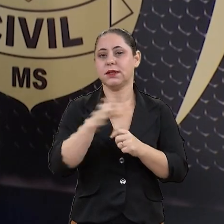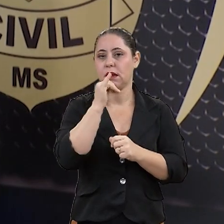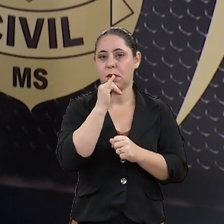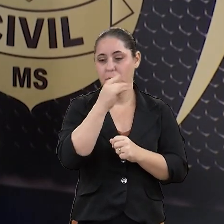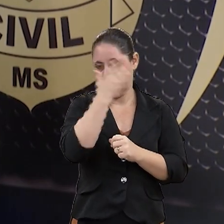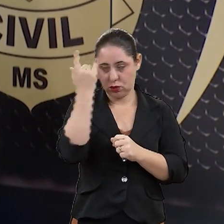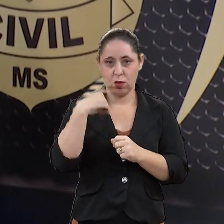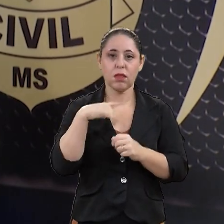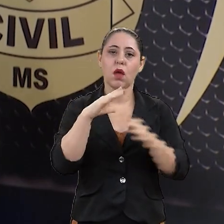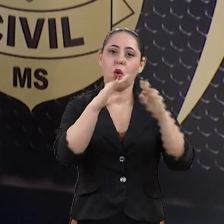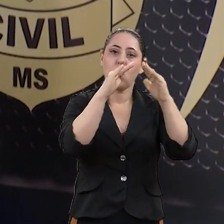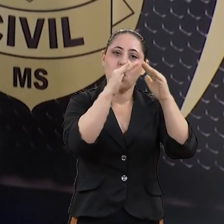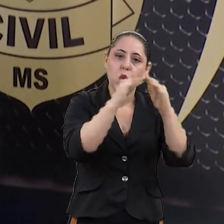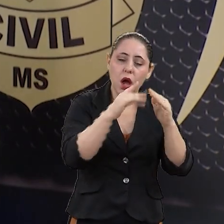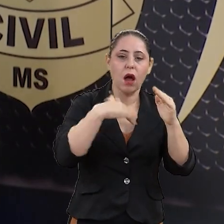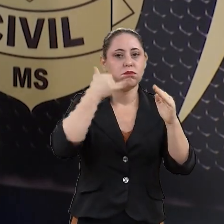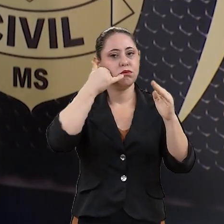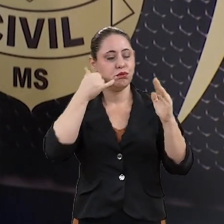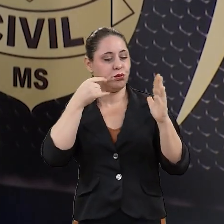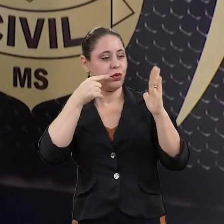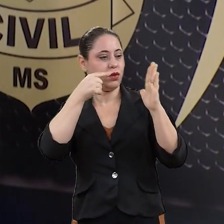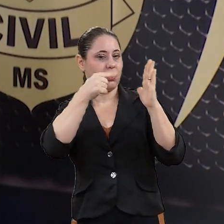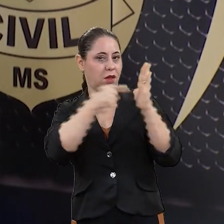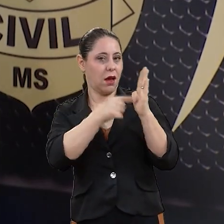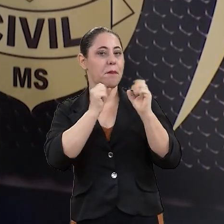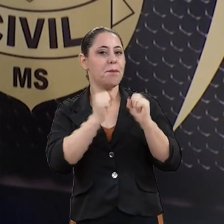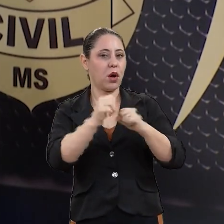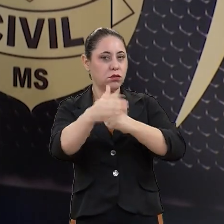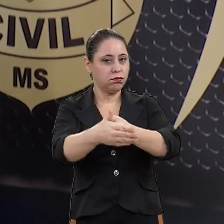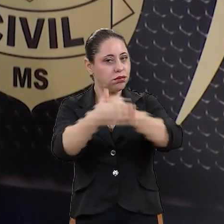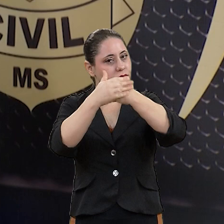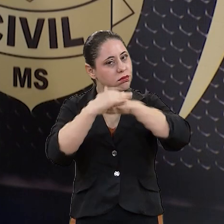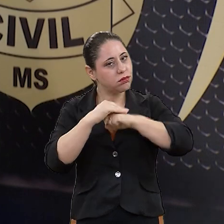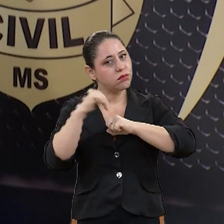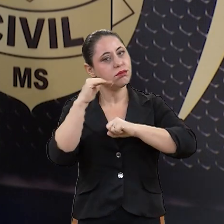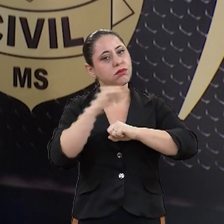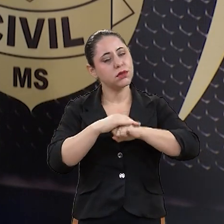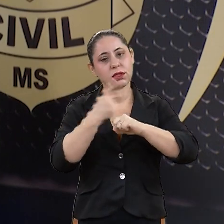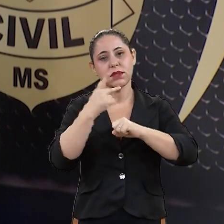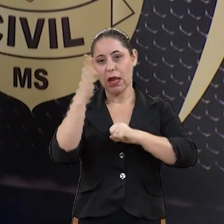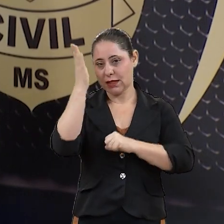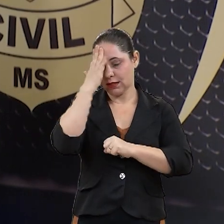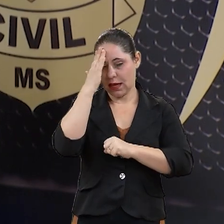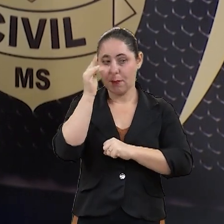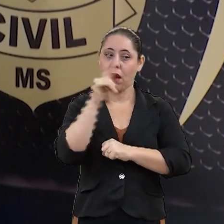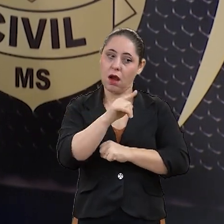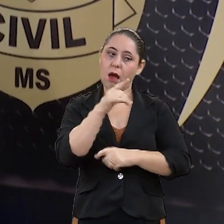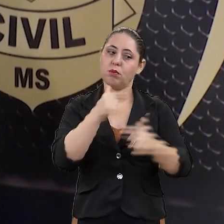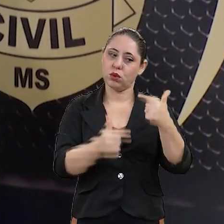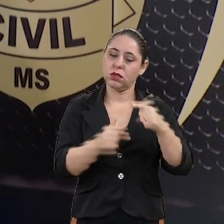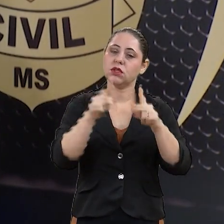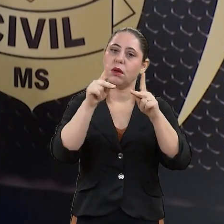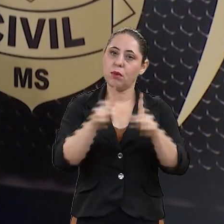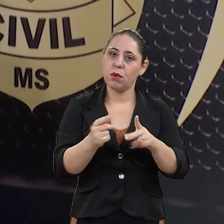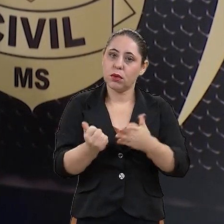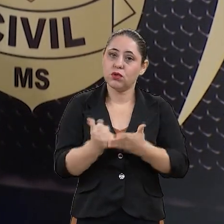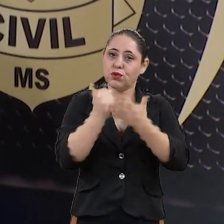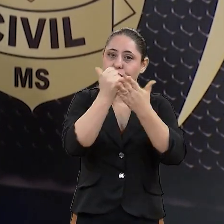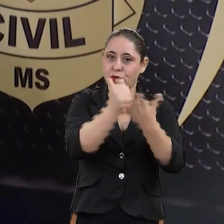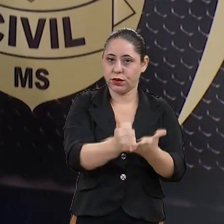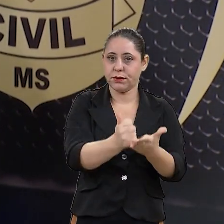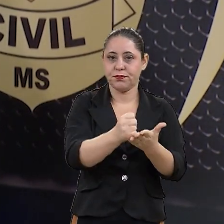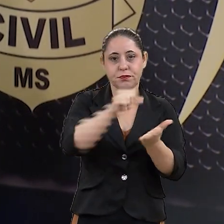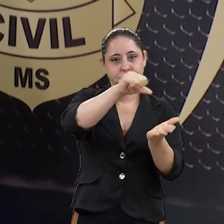de denúncia, tem um acolhimento, que também é muito importante, e ela sabe que realmente a política pública está ali para ajudá-la, tem a rede,